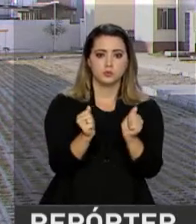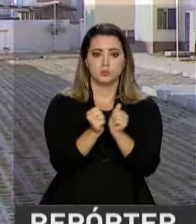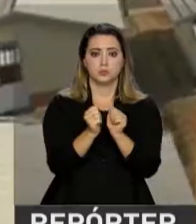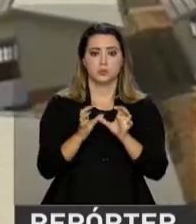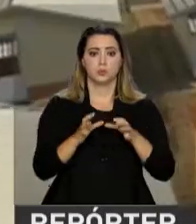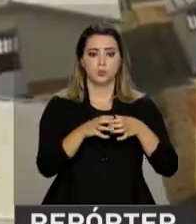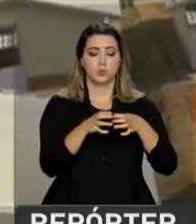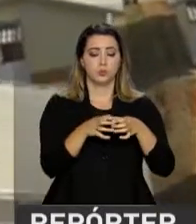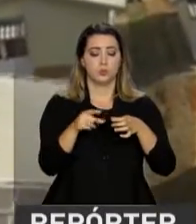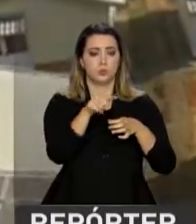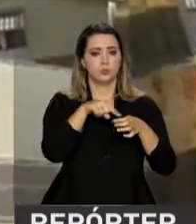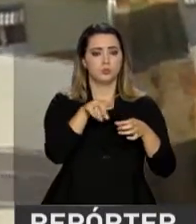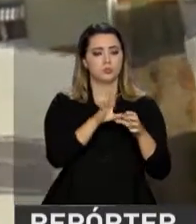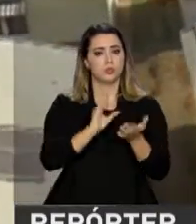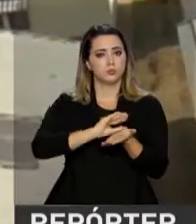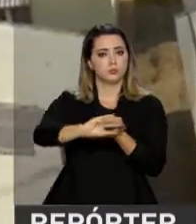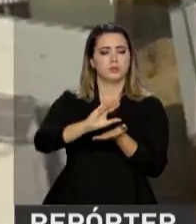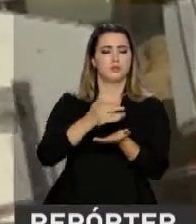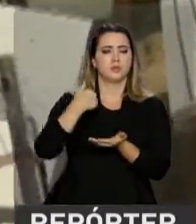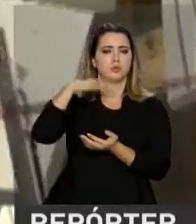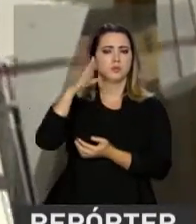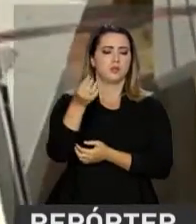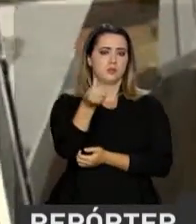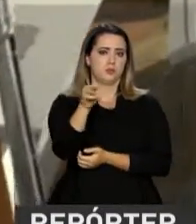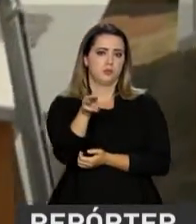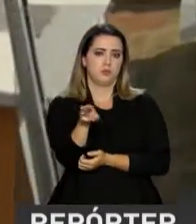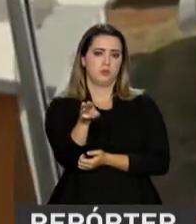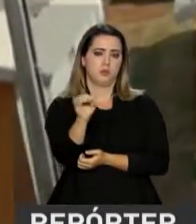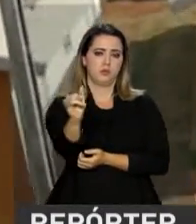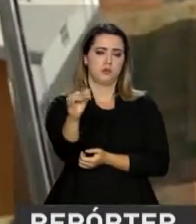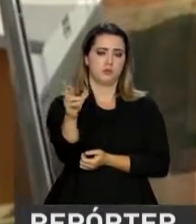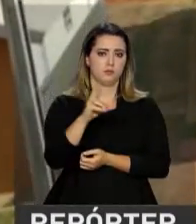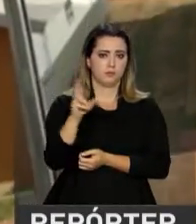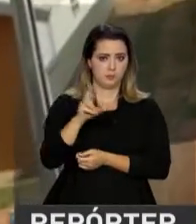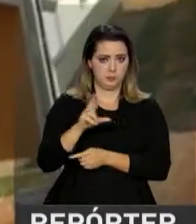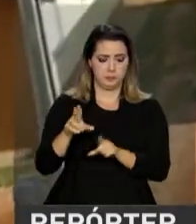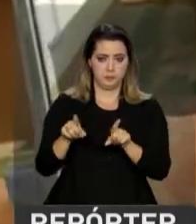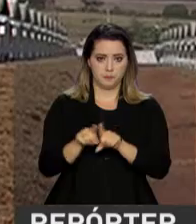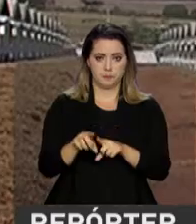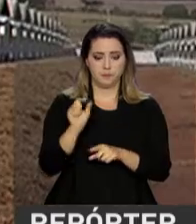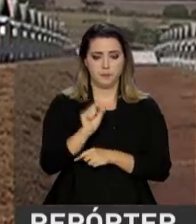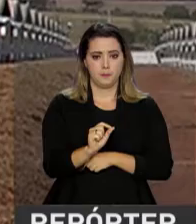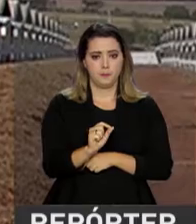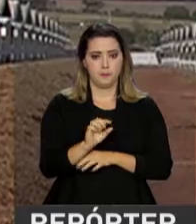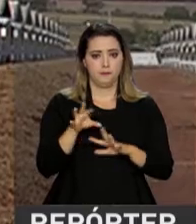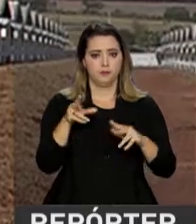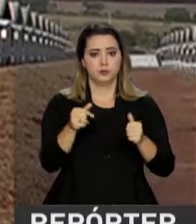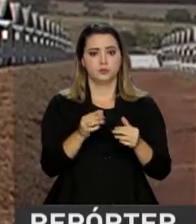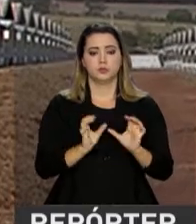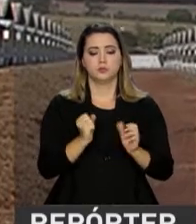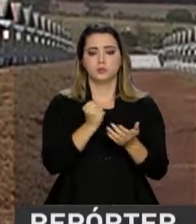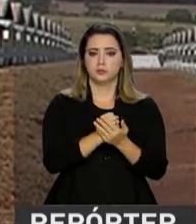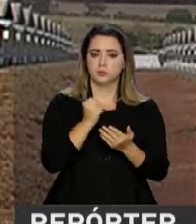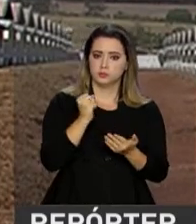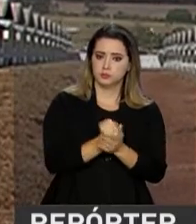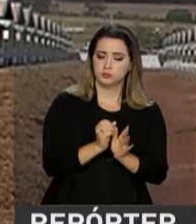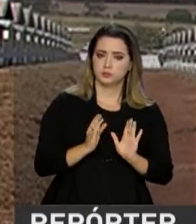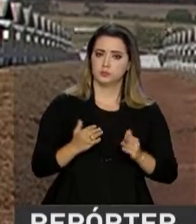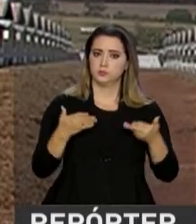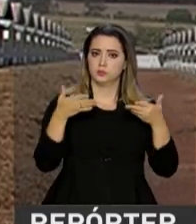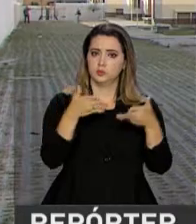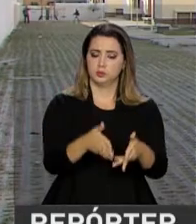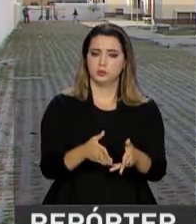em julho os investimentos chegam a 6 bilhões e 300 milhões de reais todas as contratações fazem parte